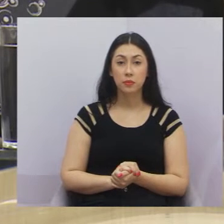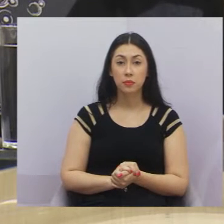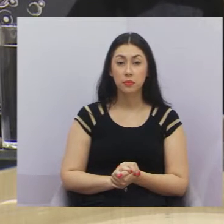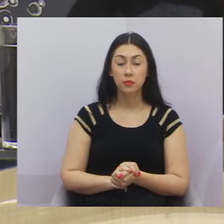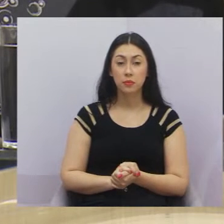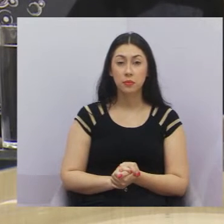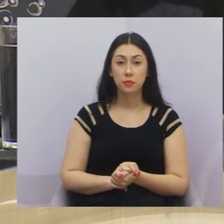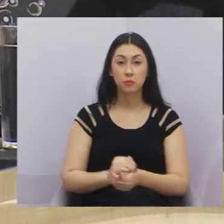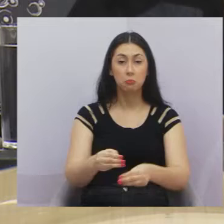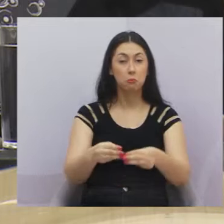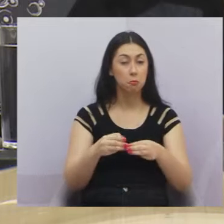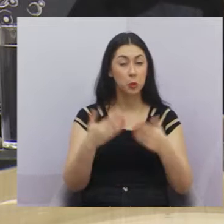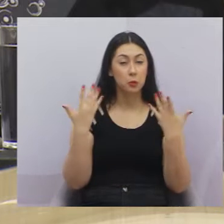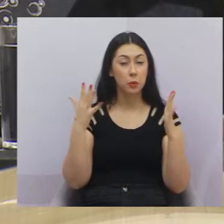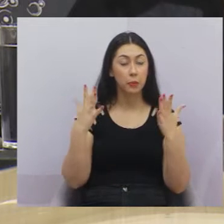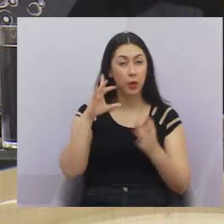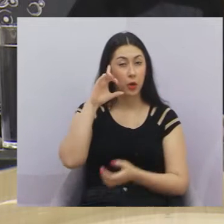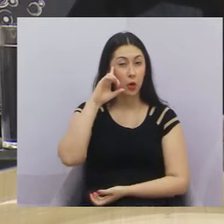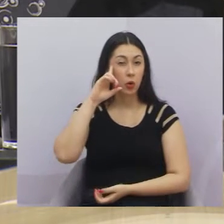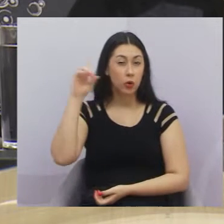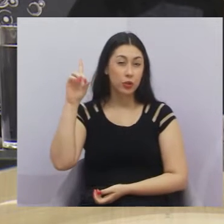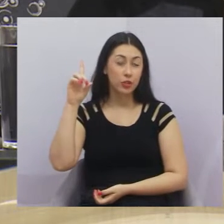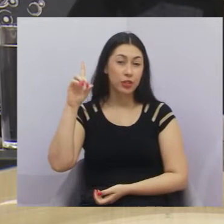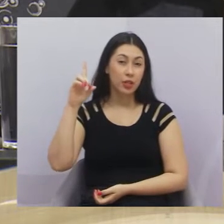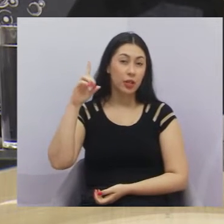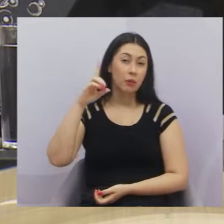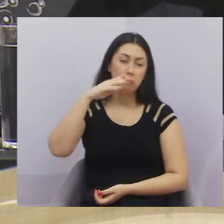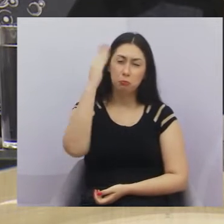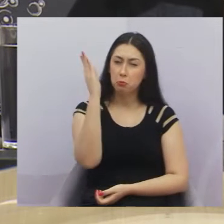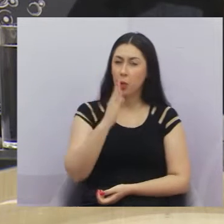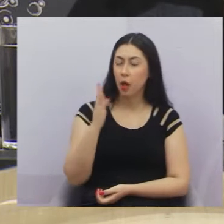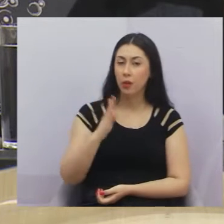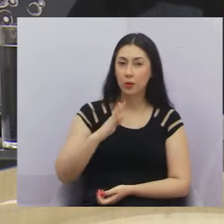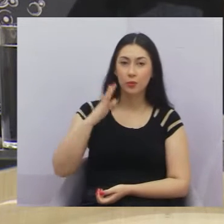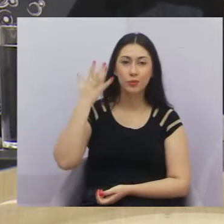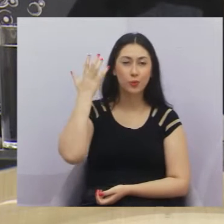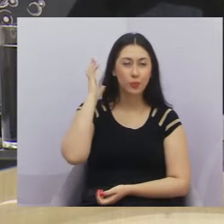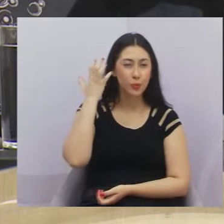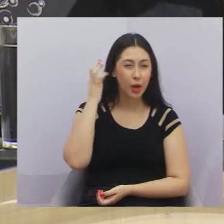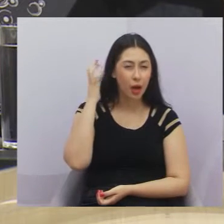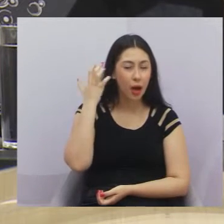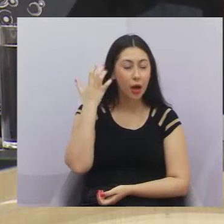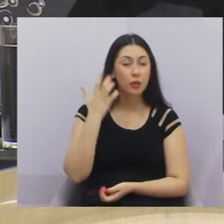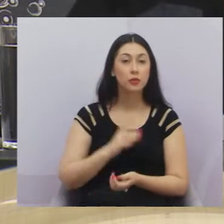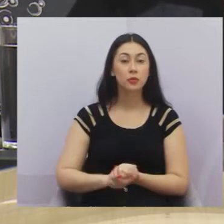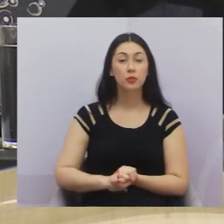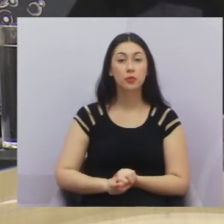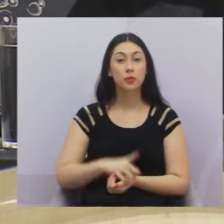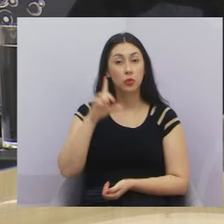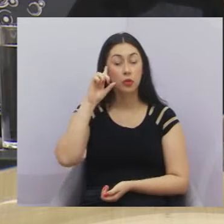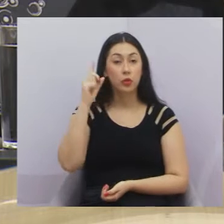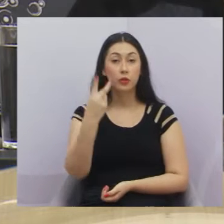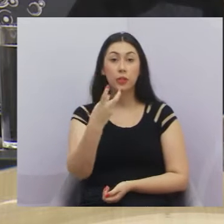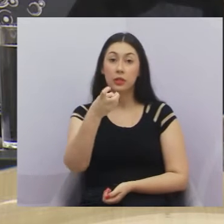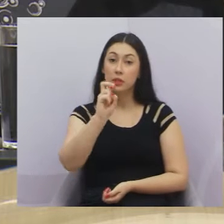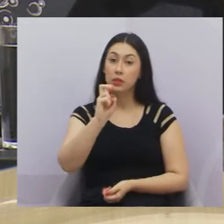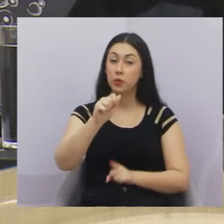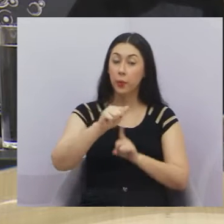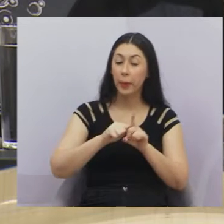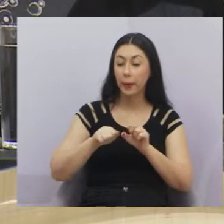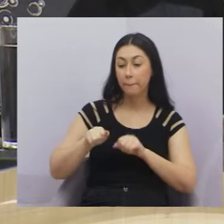moção comemorativa ao Dia Nacional do Rádio, 25 de setembro. A data lembra o nascimento de Edgar Roquette